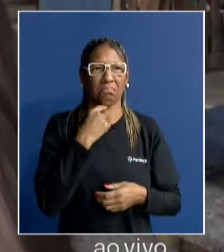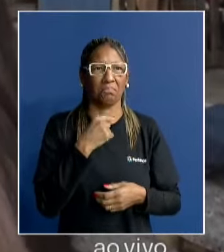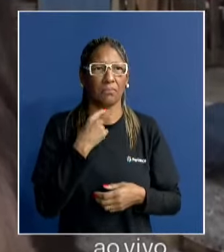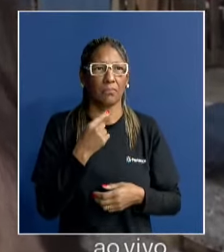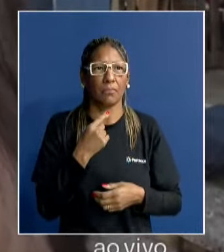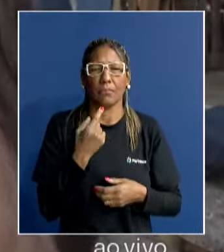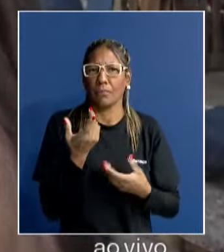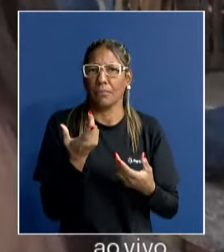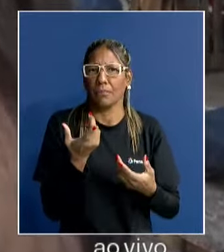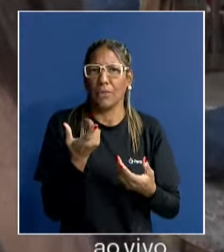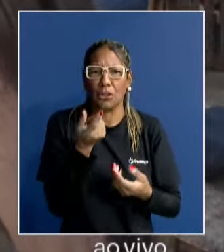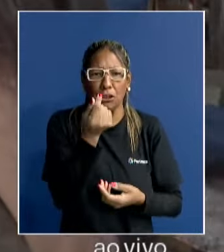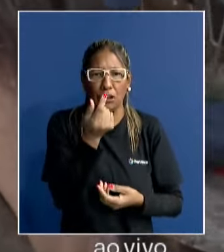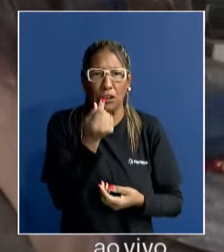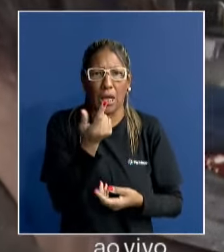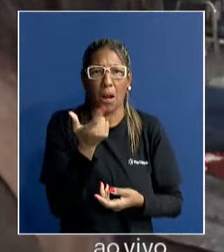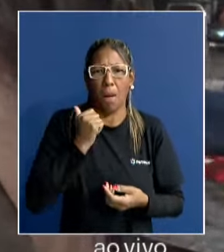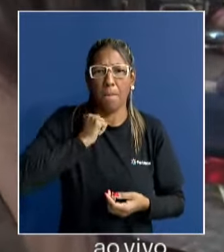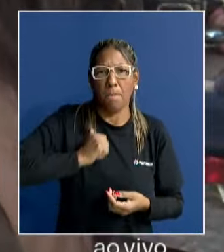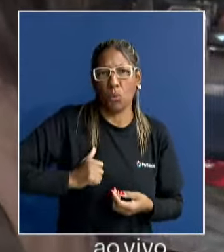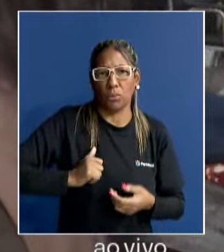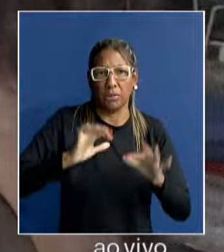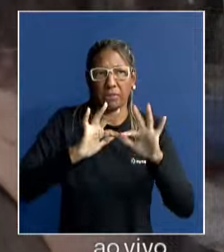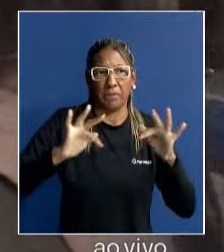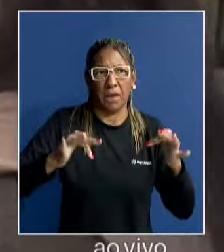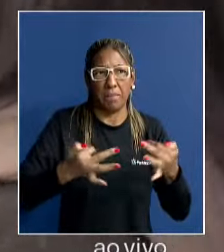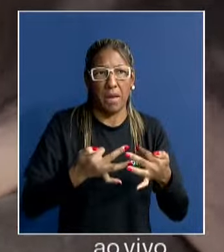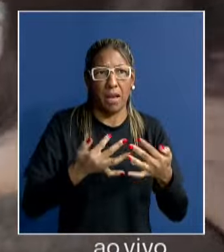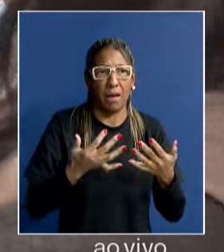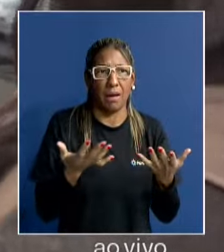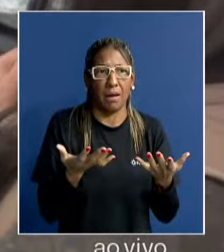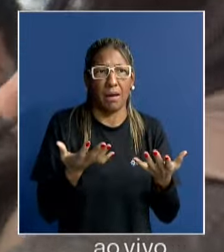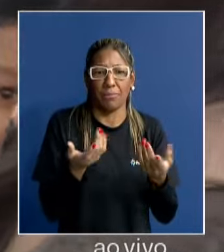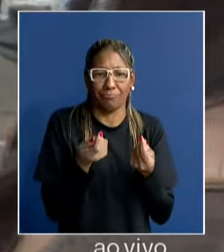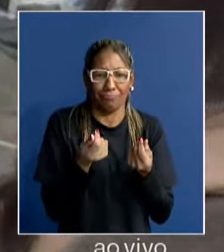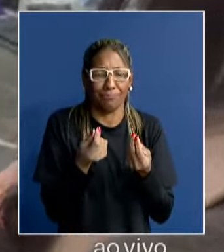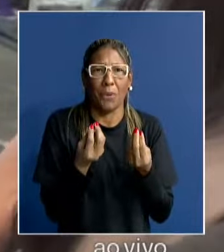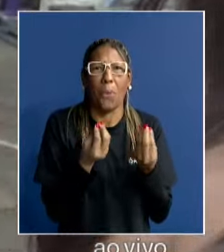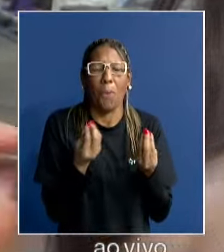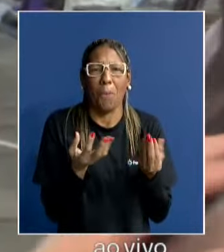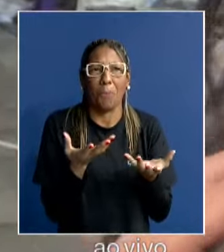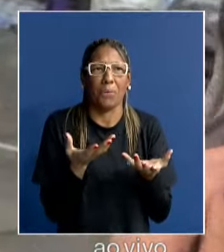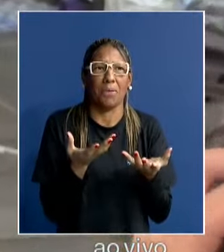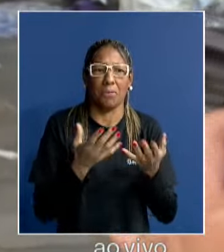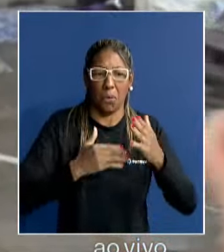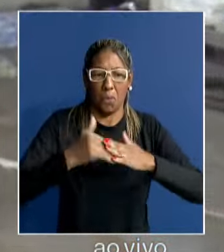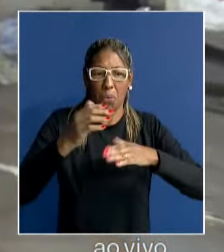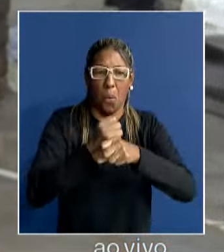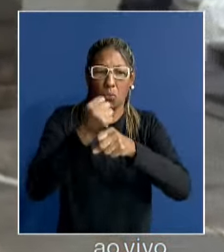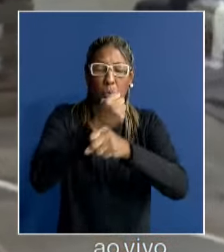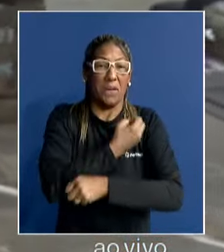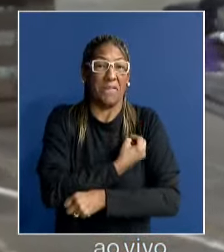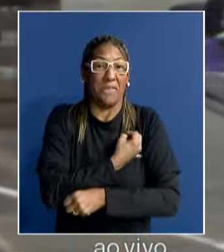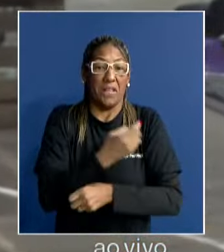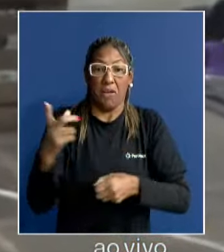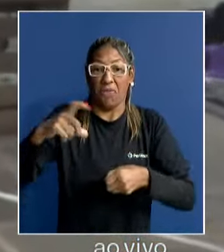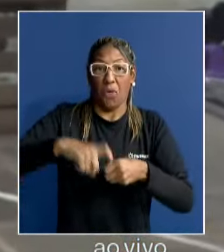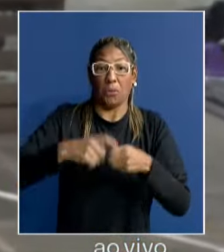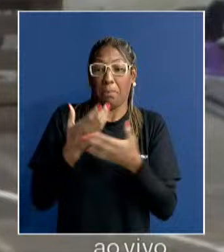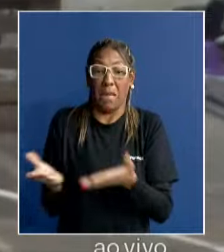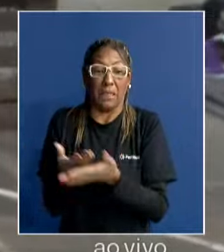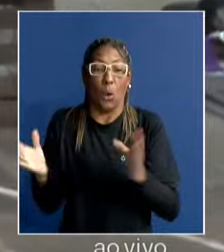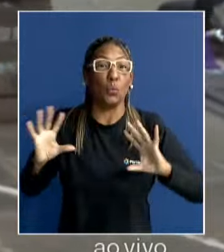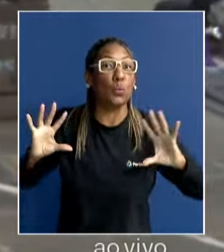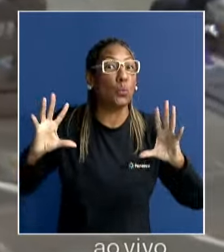essa grana. Com certeza, esse tal de Bolsa Família que a gente pega não vai construir a nossa vida de volta, que a gente